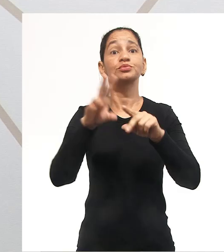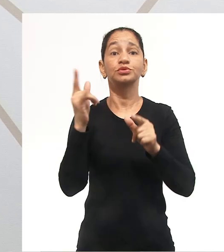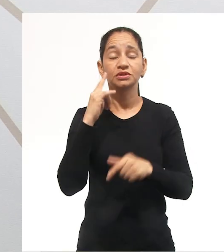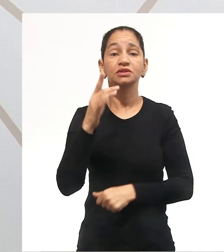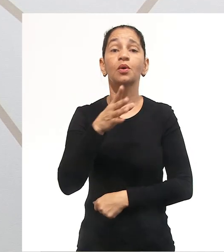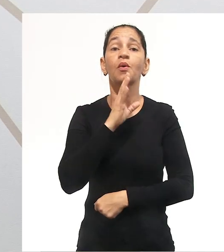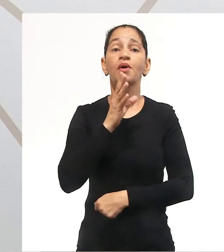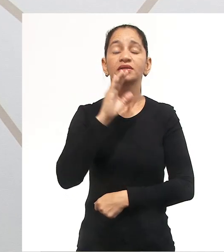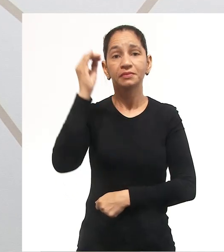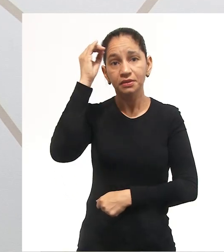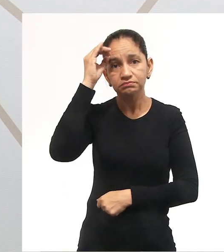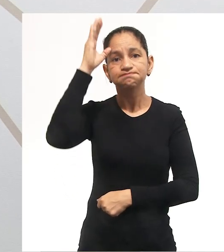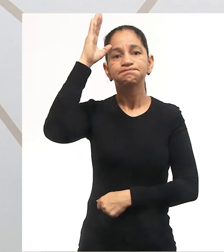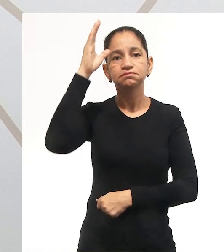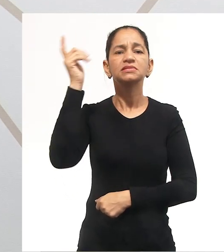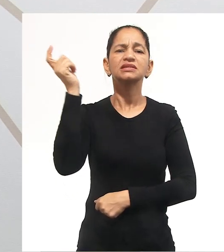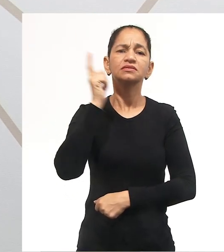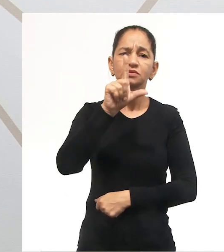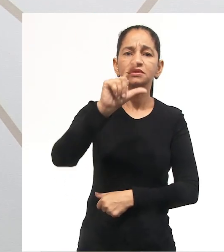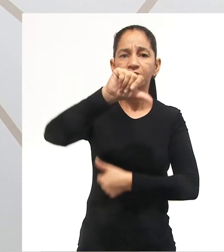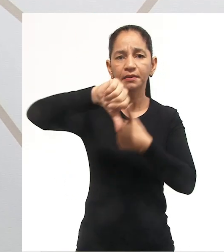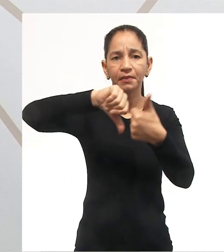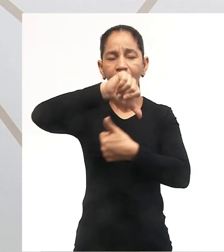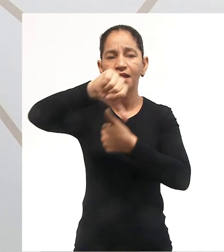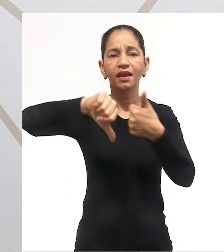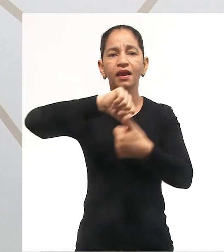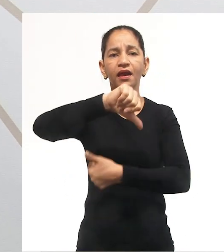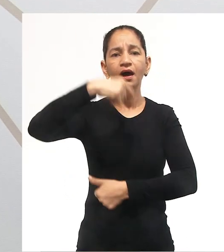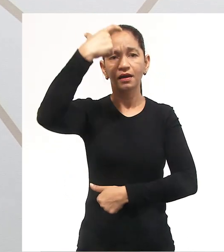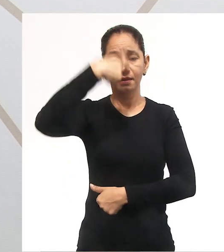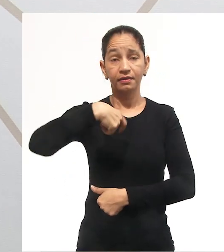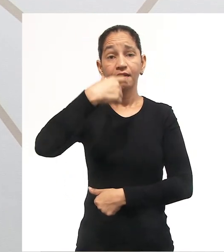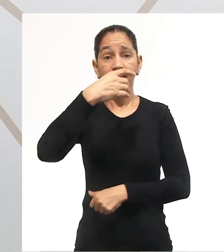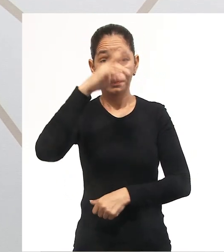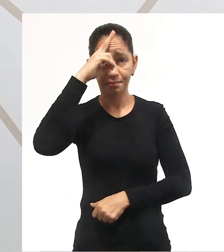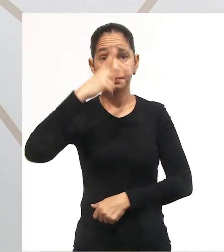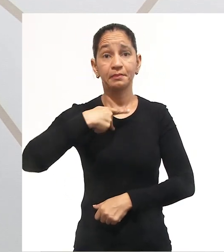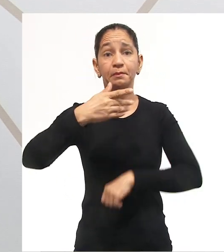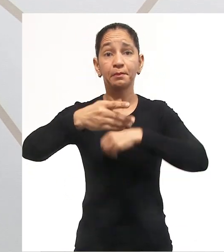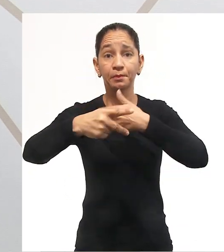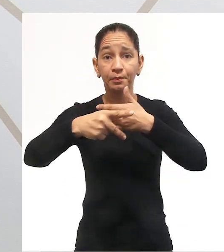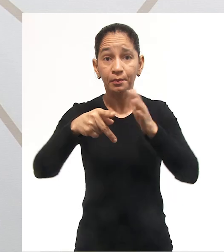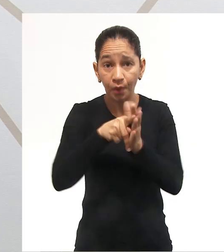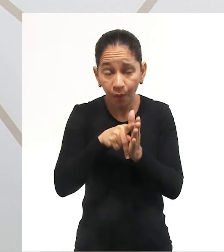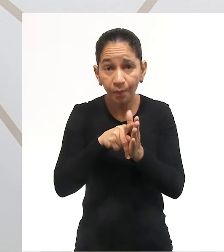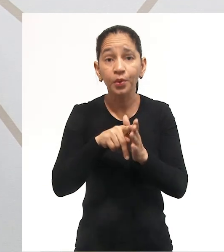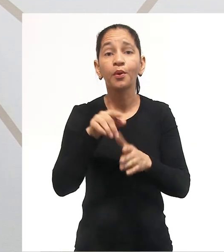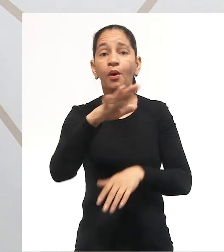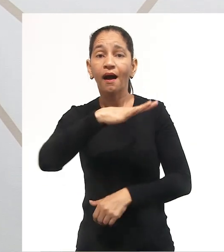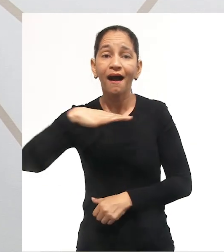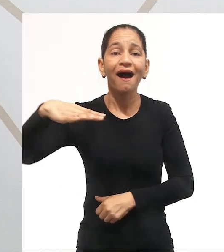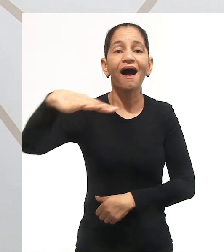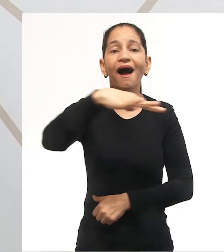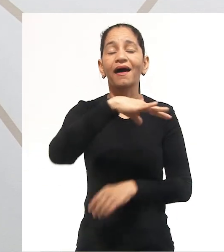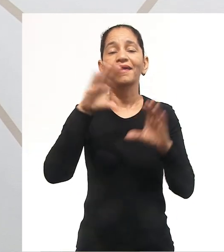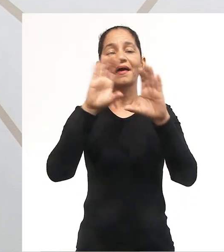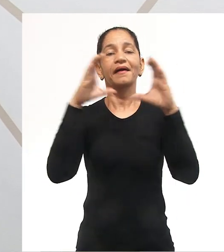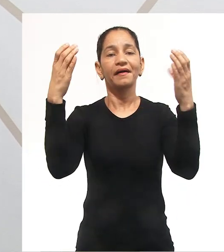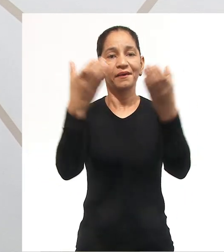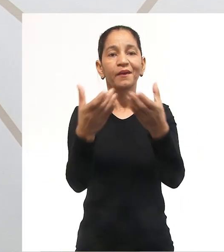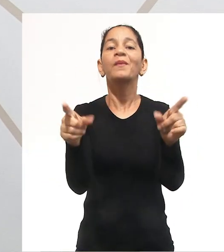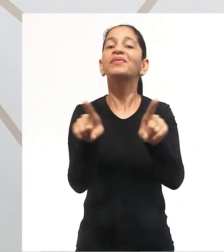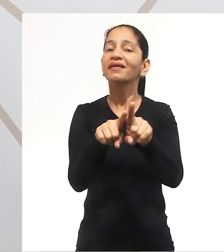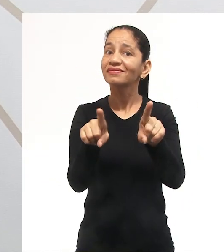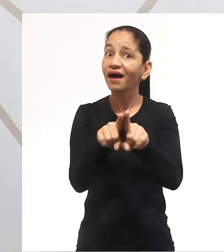tem conhecimento, você tem condições de transformar a sua realidade, a realidade onde você está, a realidade da sua comunidade e a